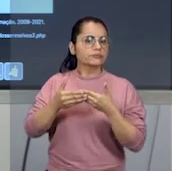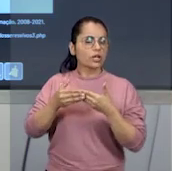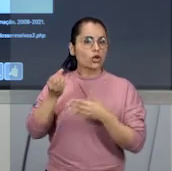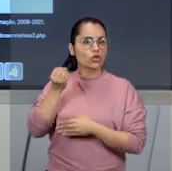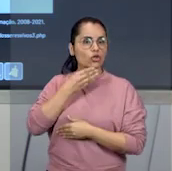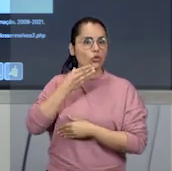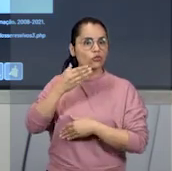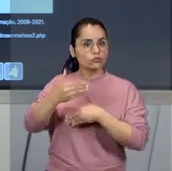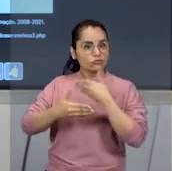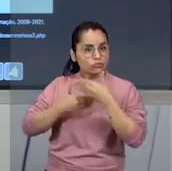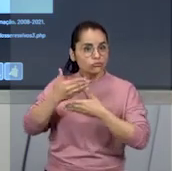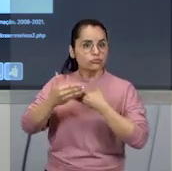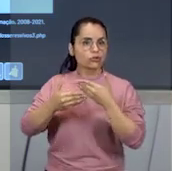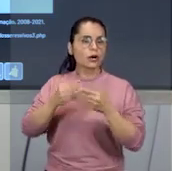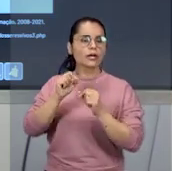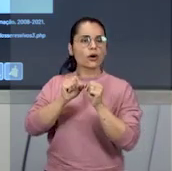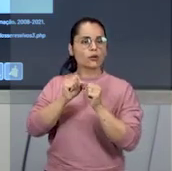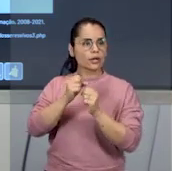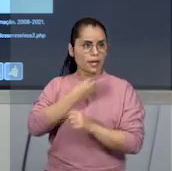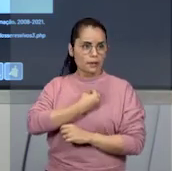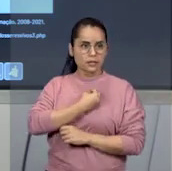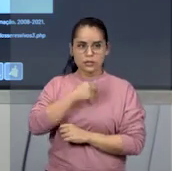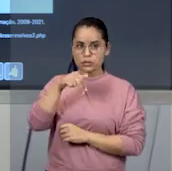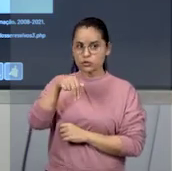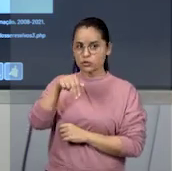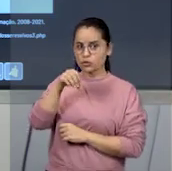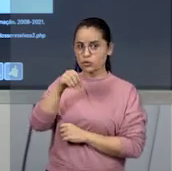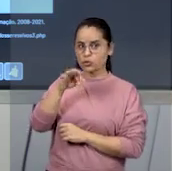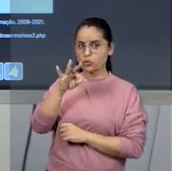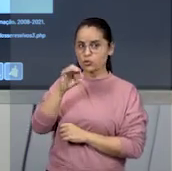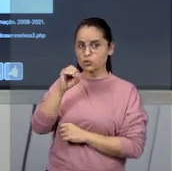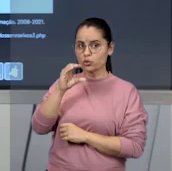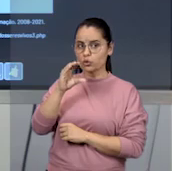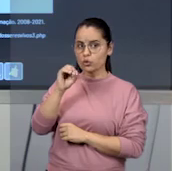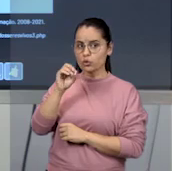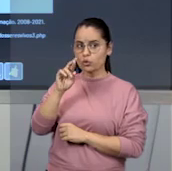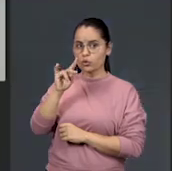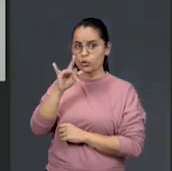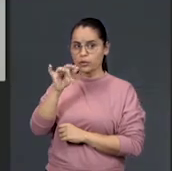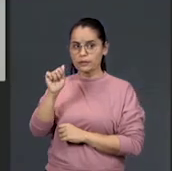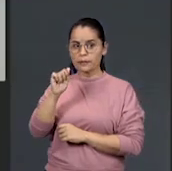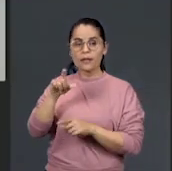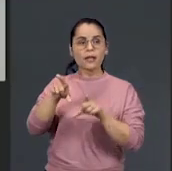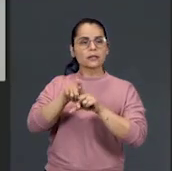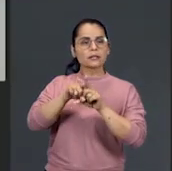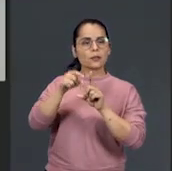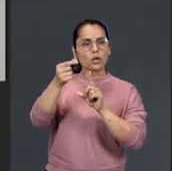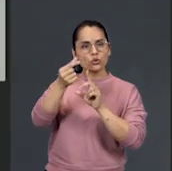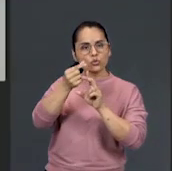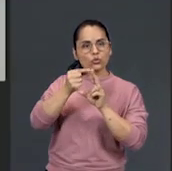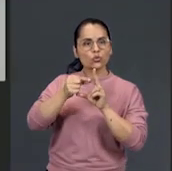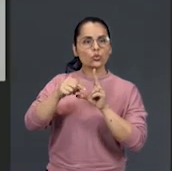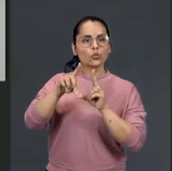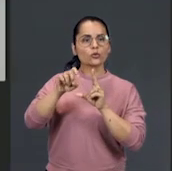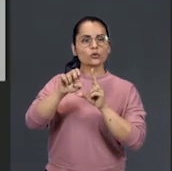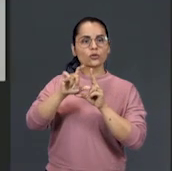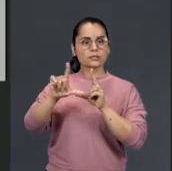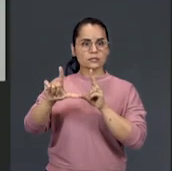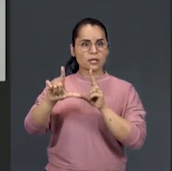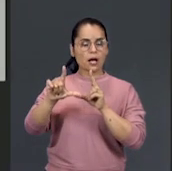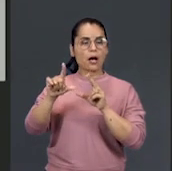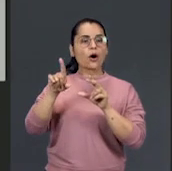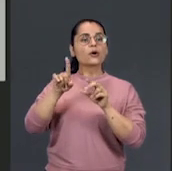que é presença de notocorda, que eu vou explicar o que é, tubo nervoso dorsal, fendas faríngeas e